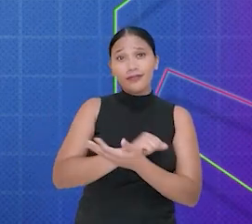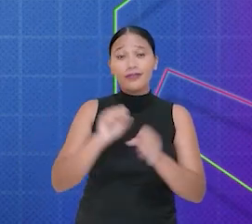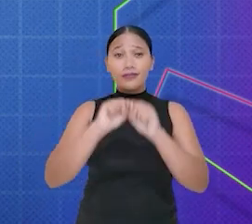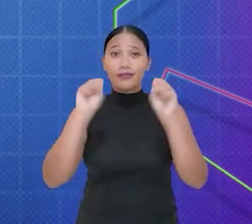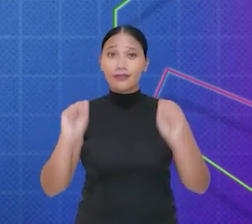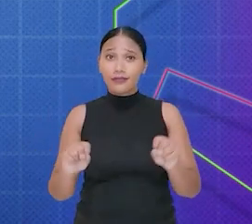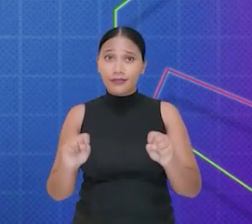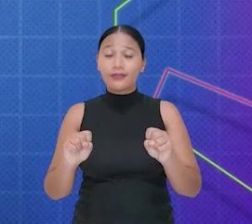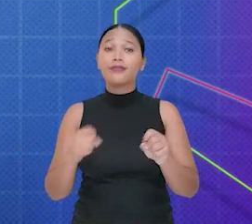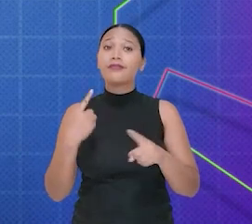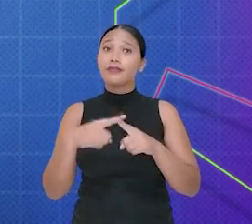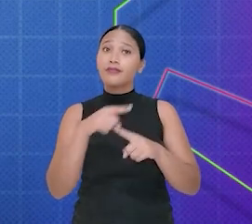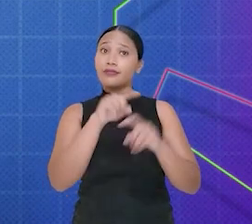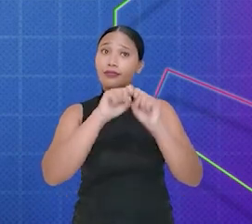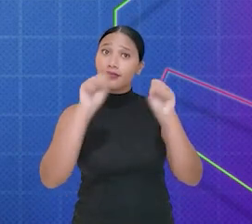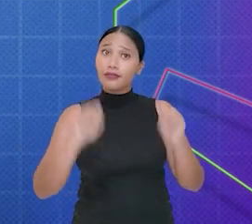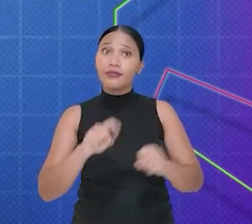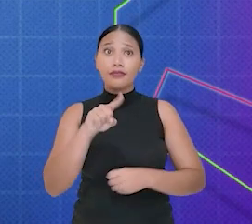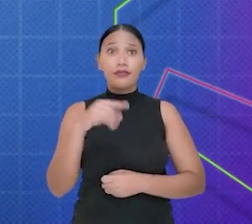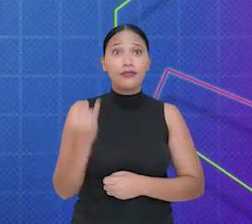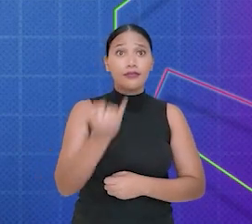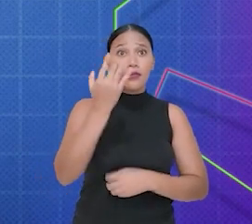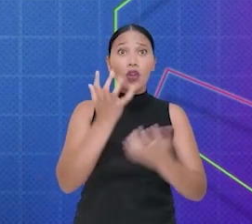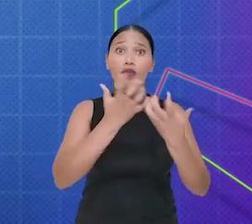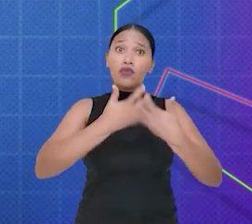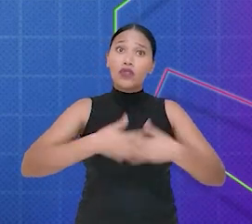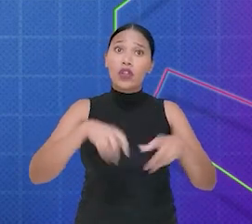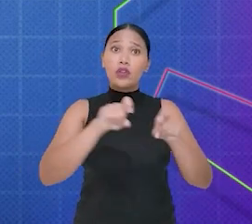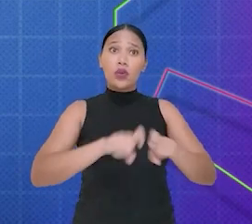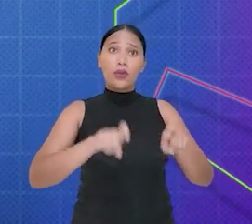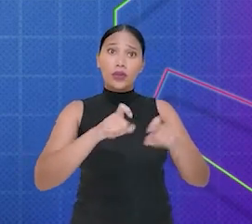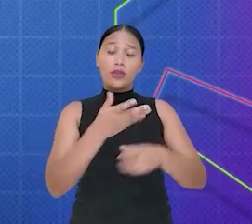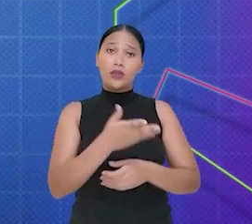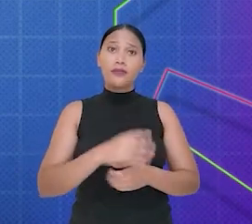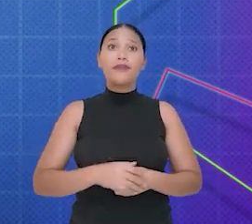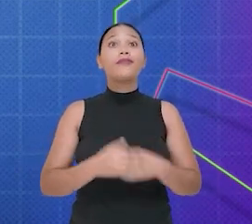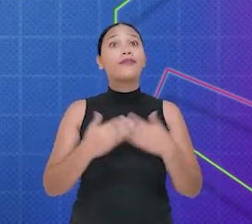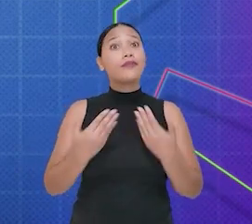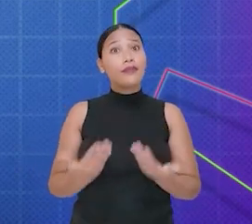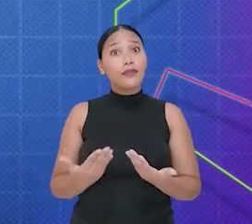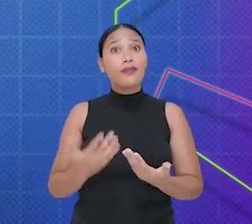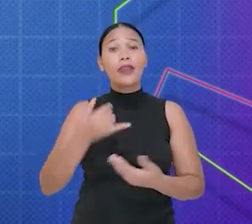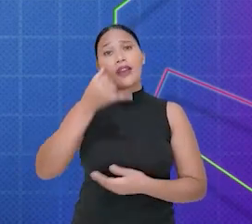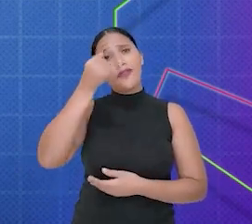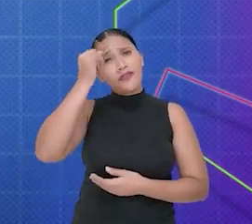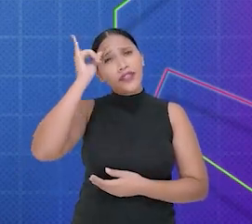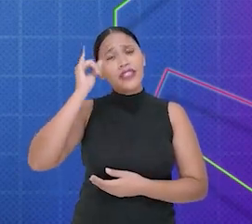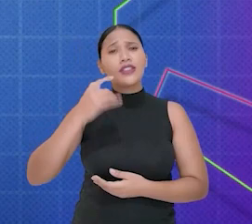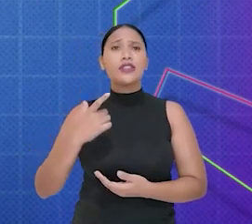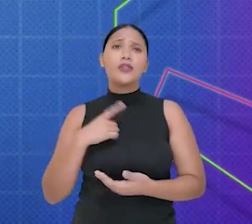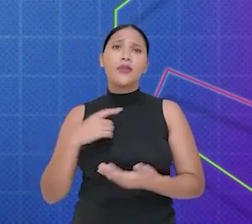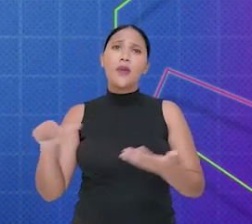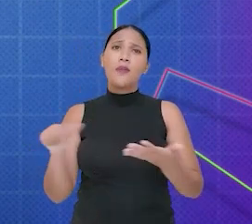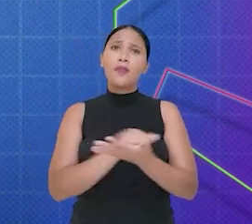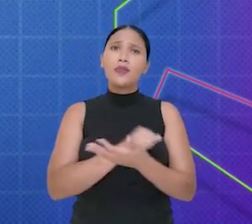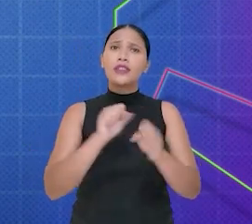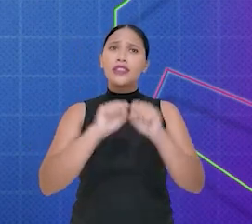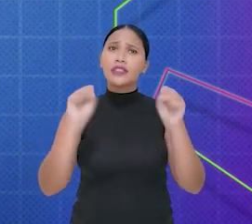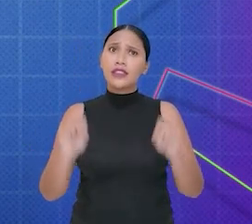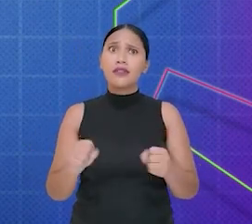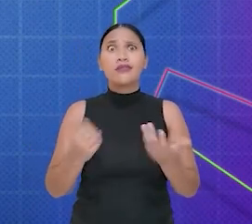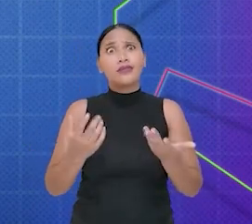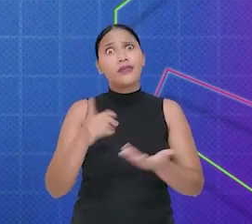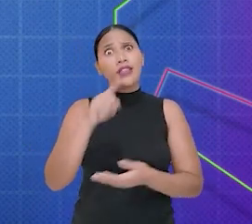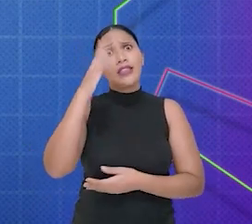Evite excluir arquivos do sistema. Os arquivos do sistema são essenciais para o funcionamento do computador. Portanto, evite excluir arquivos